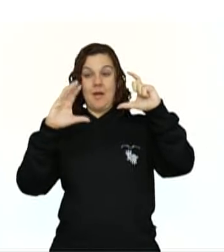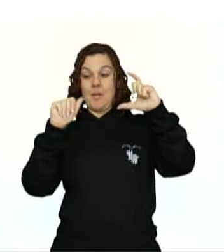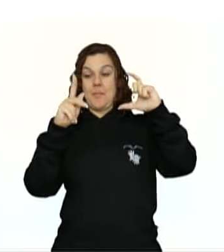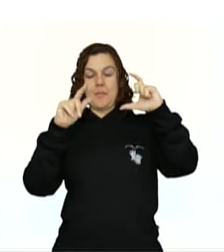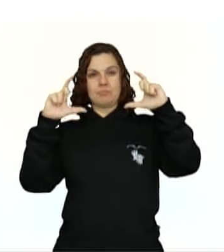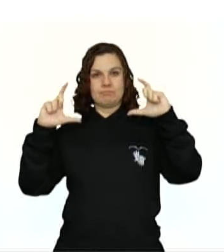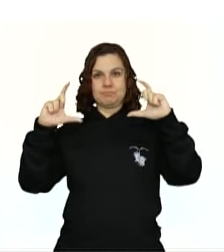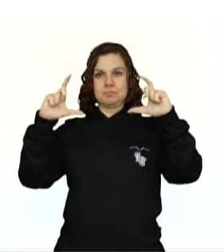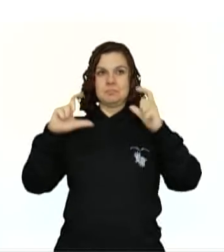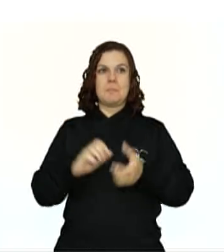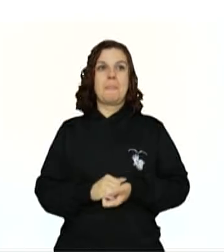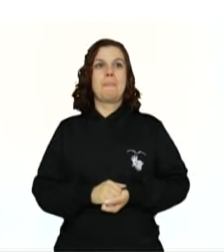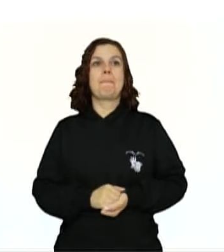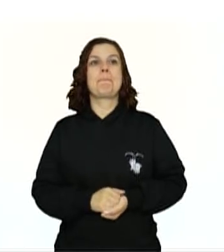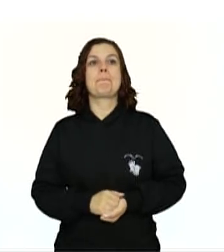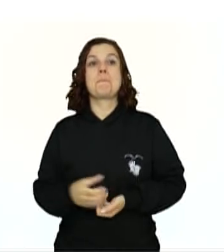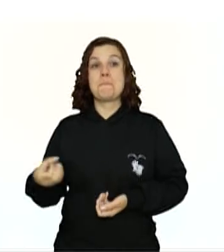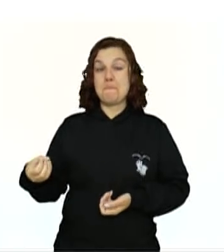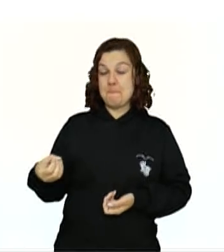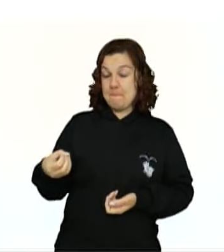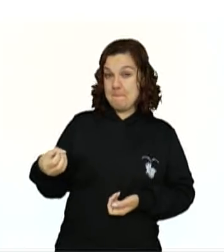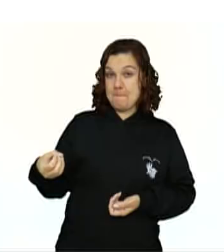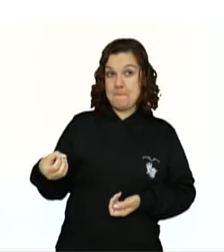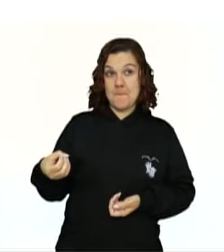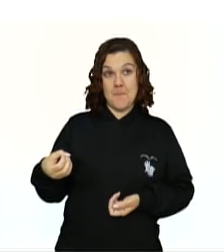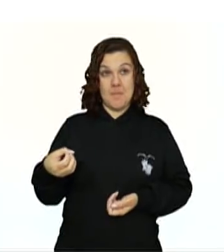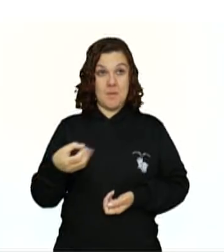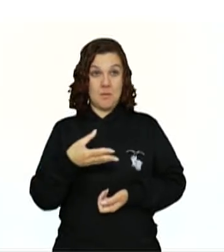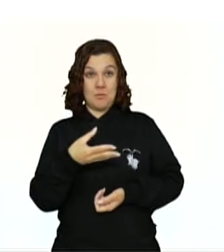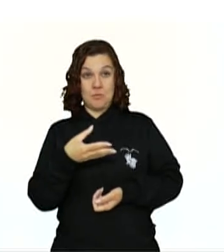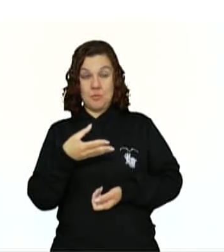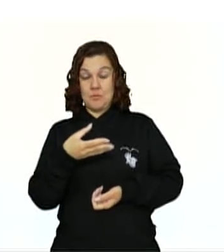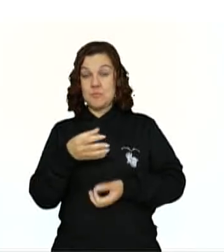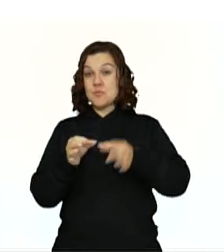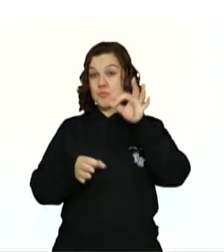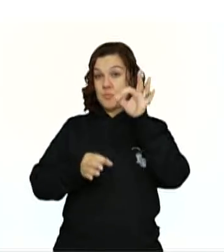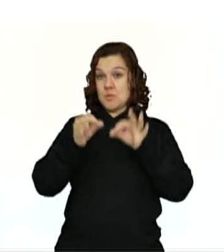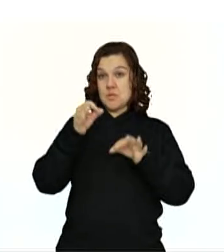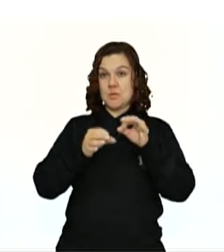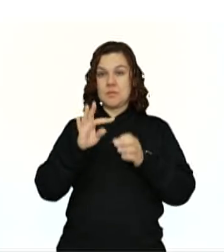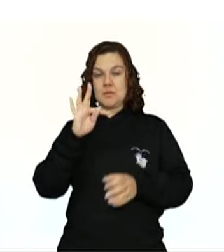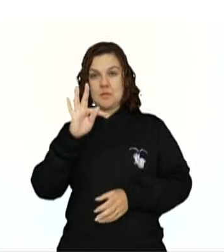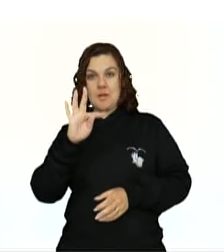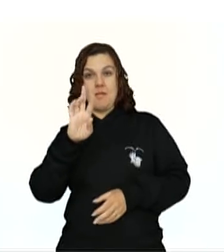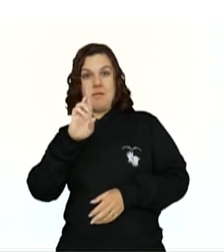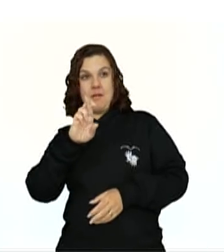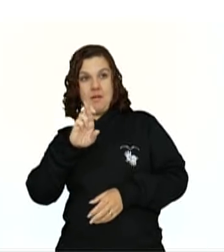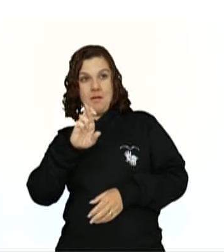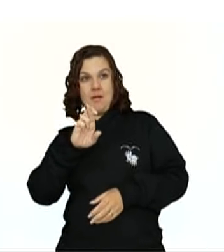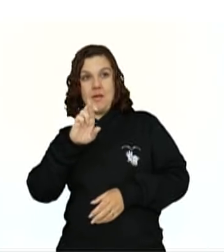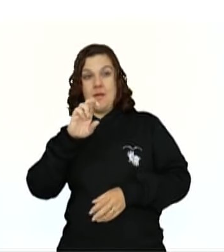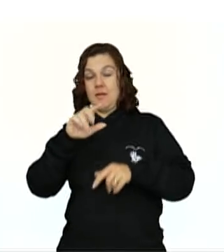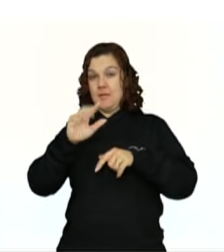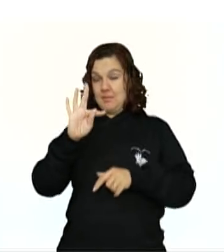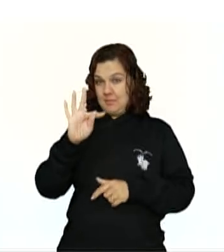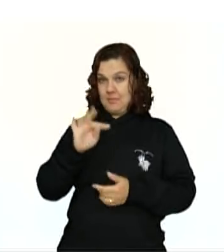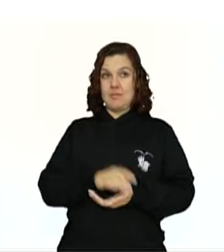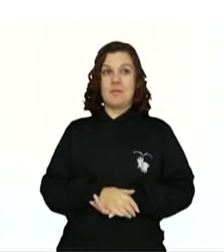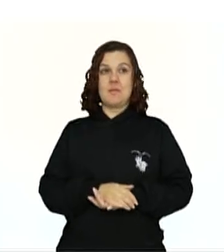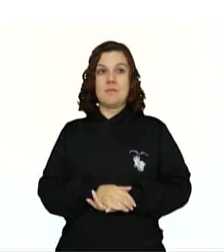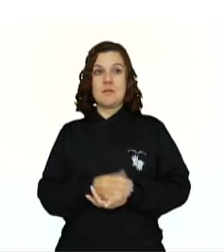de capa. Vamos lá? Questão 3. O novo juiz do Tribunal Regional do